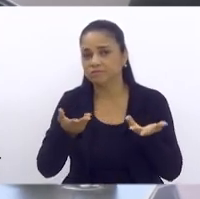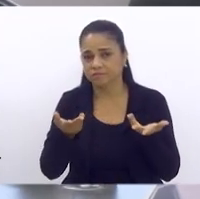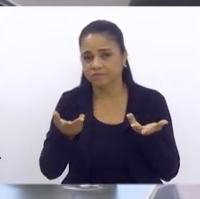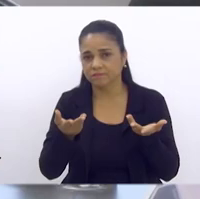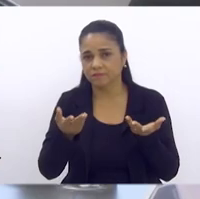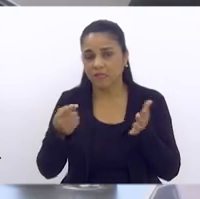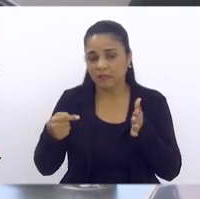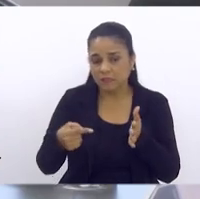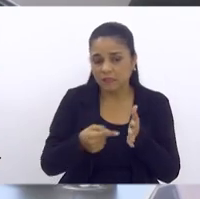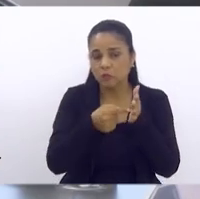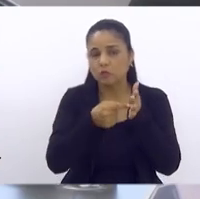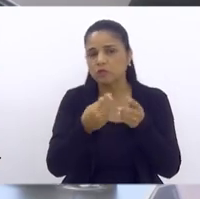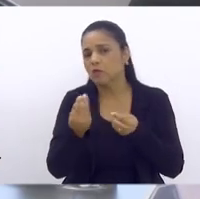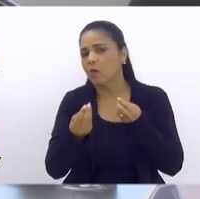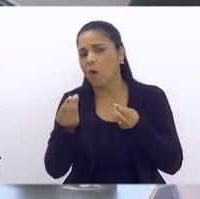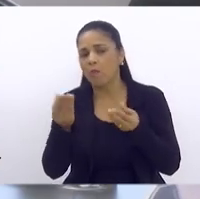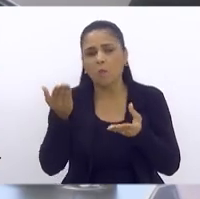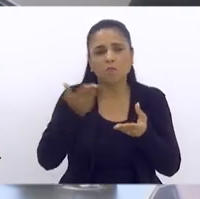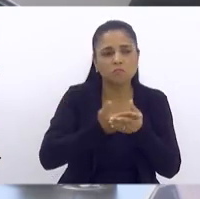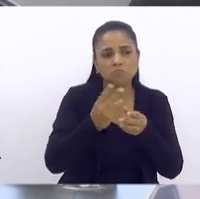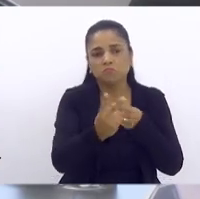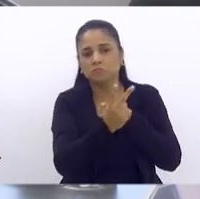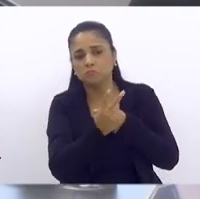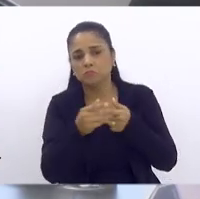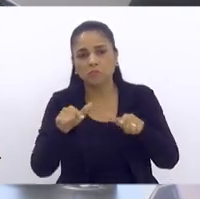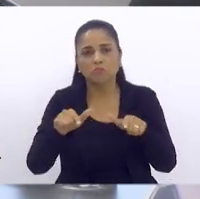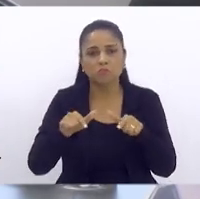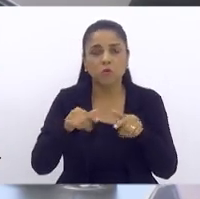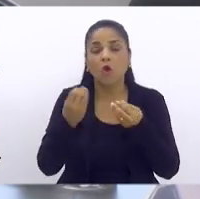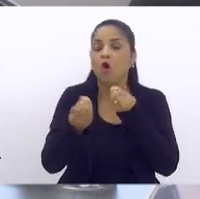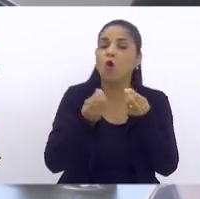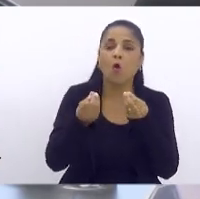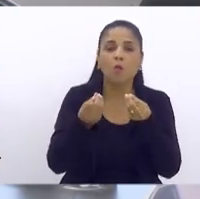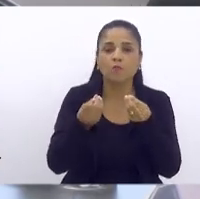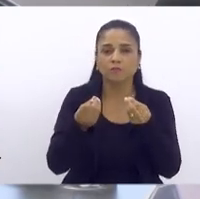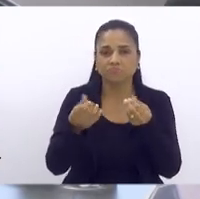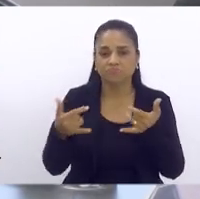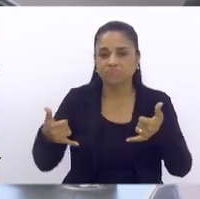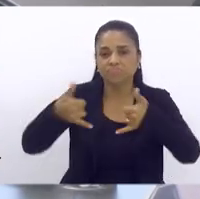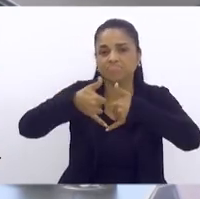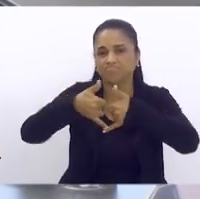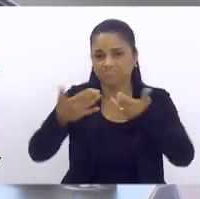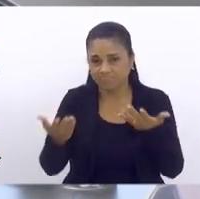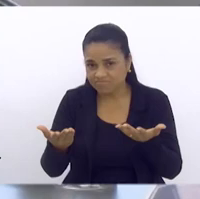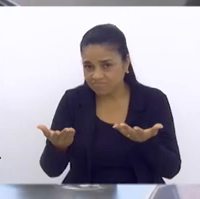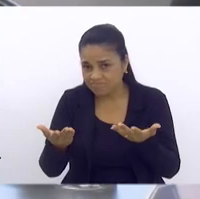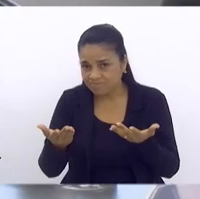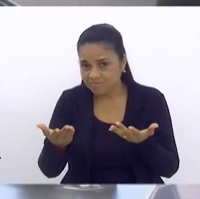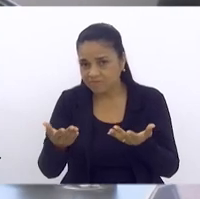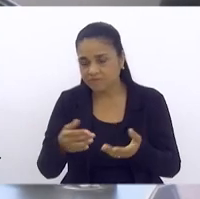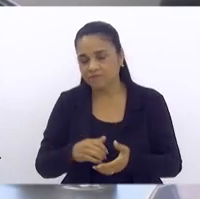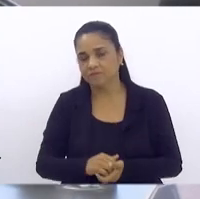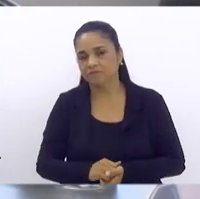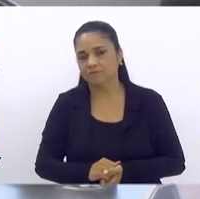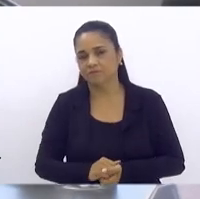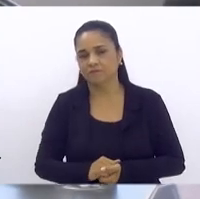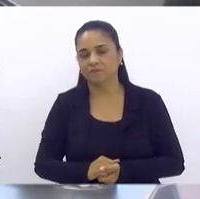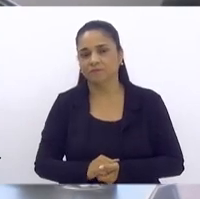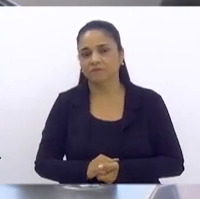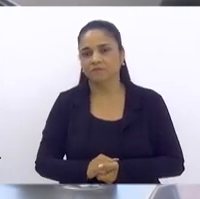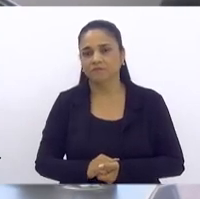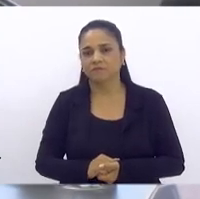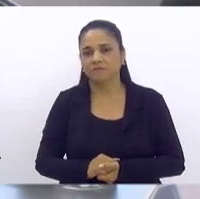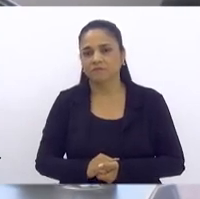é, a sua proteção saiu? Como é que vai, como é que se dá esse retorno? Essa é a primeira questão. É,